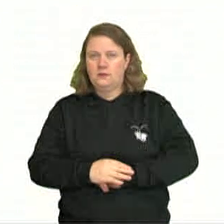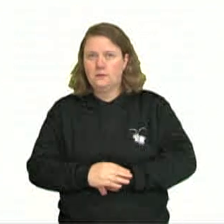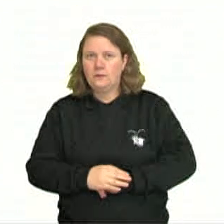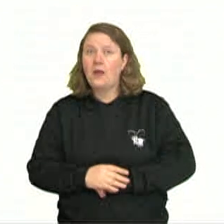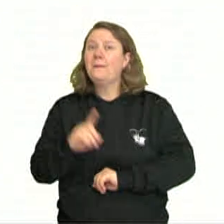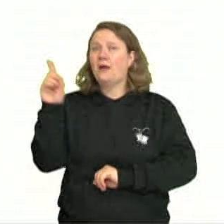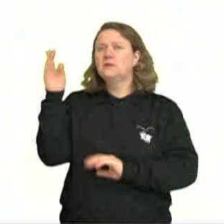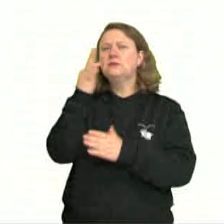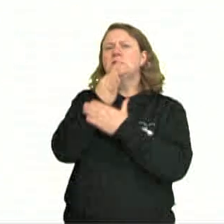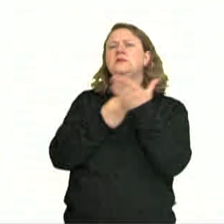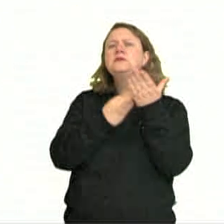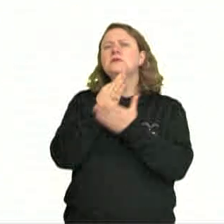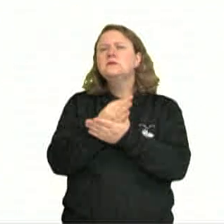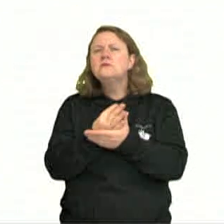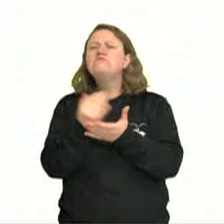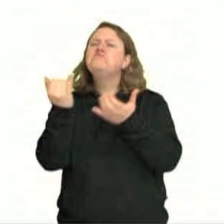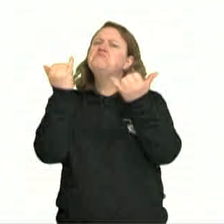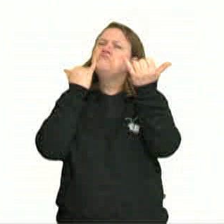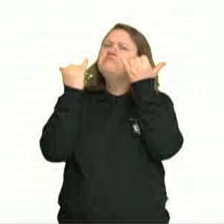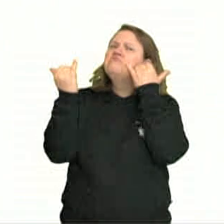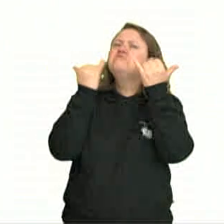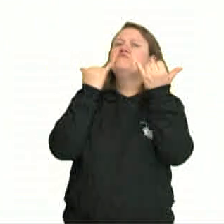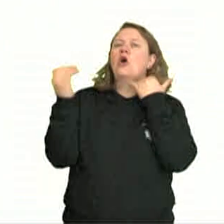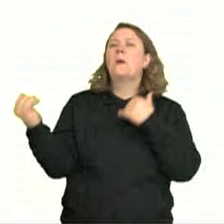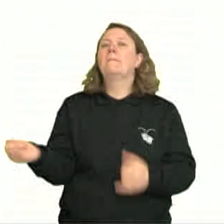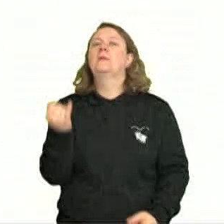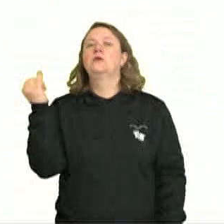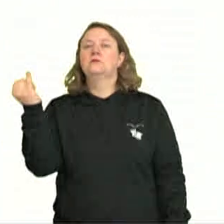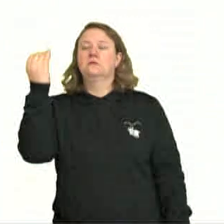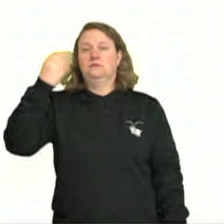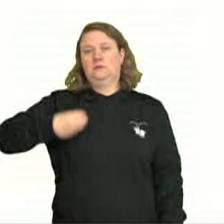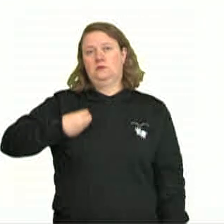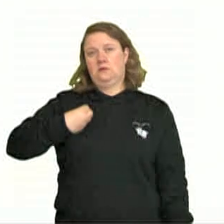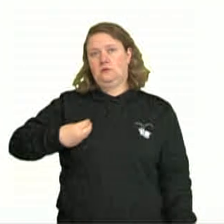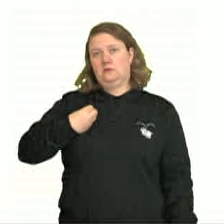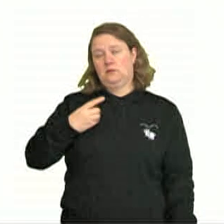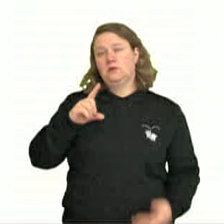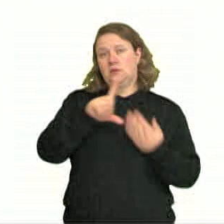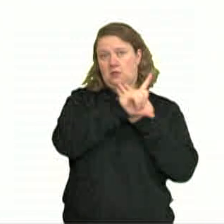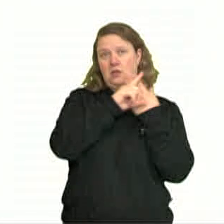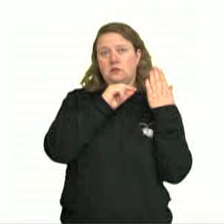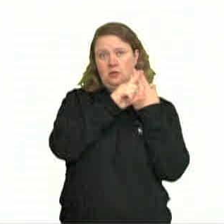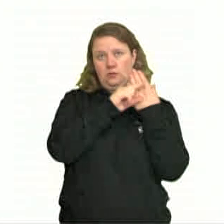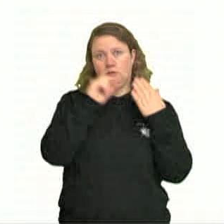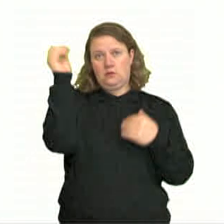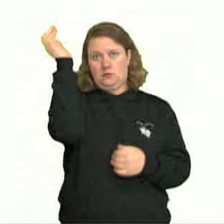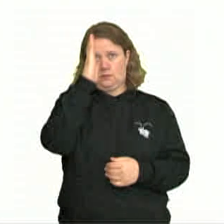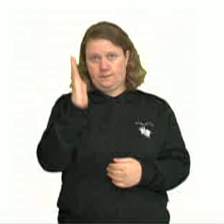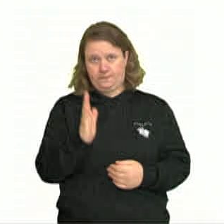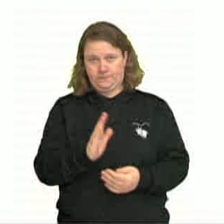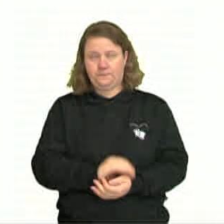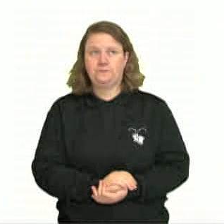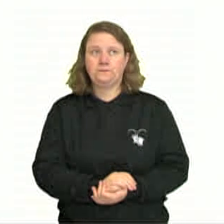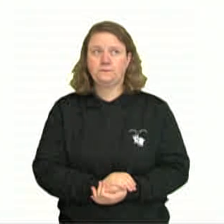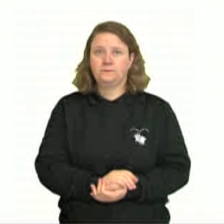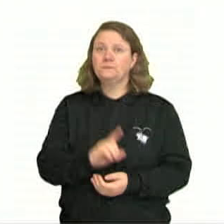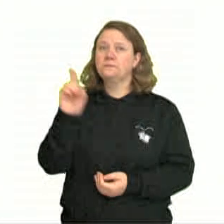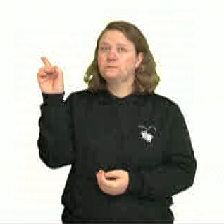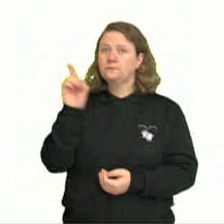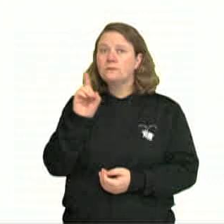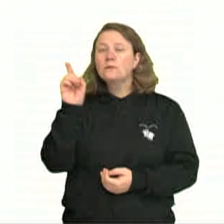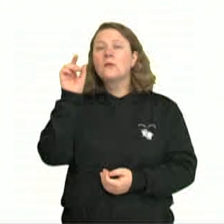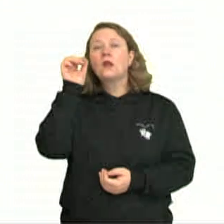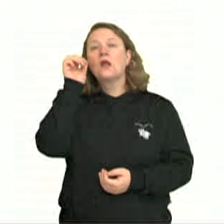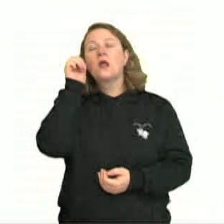bastantes fatos importantes da vida da nossa querida Cecília Meirelles. A rigor, Cecília